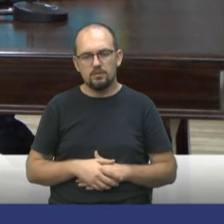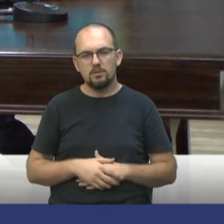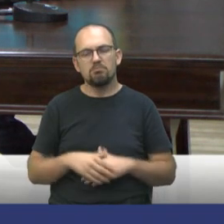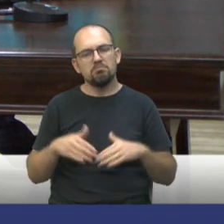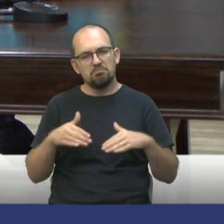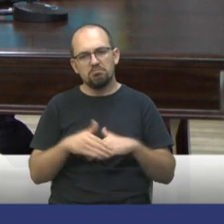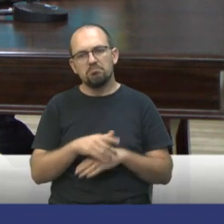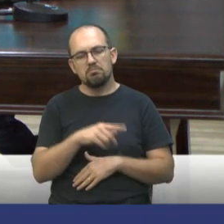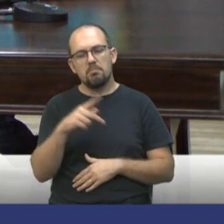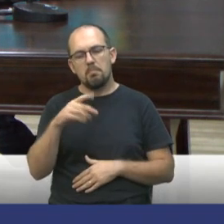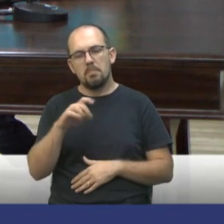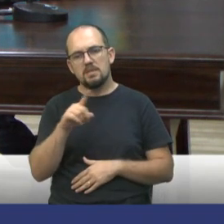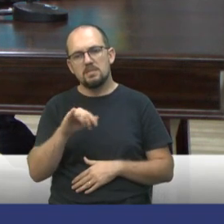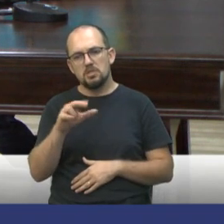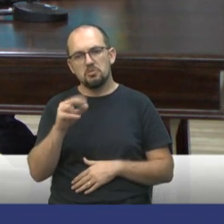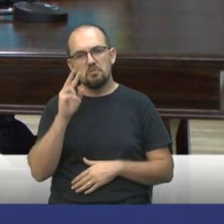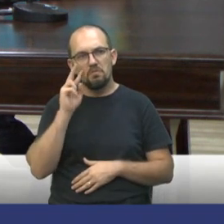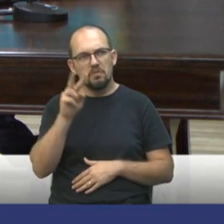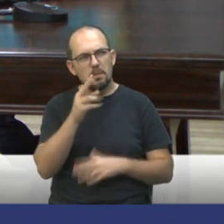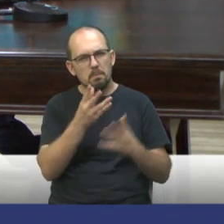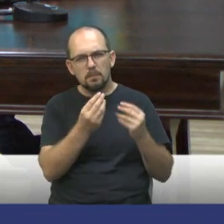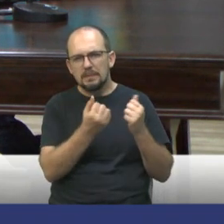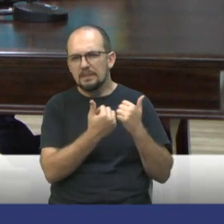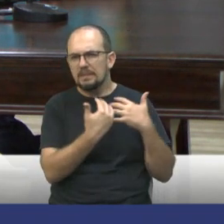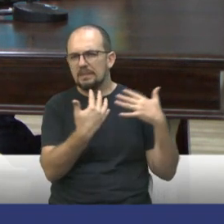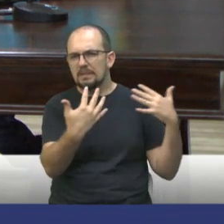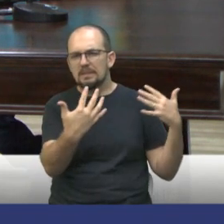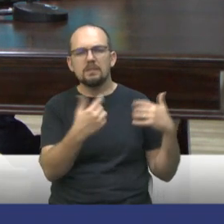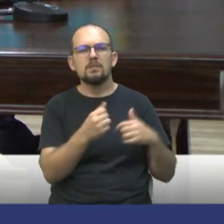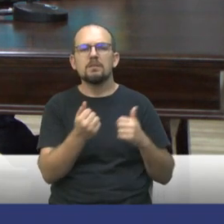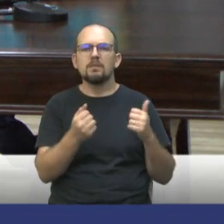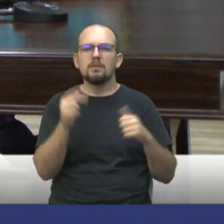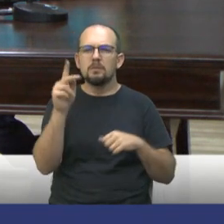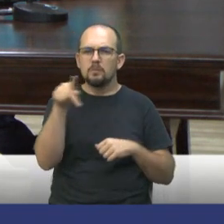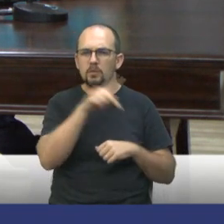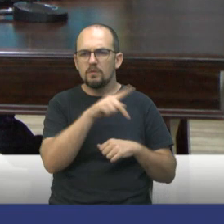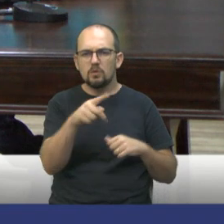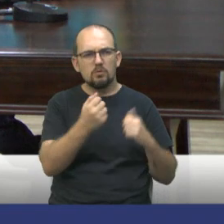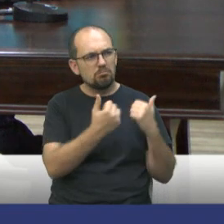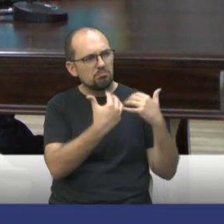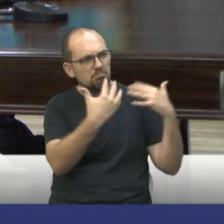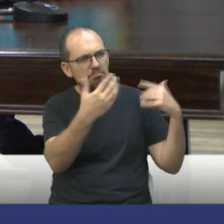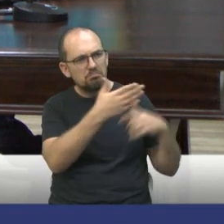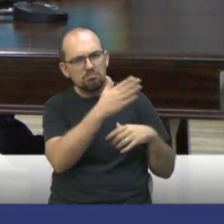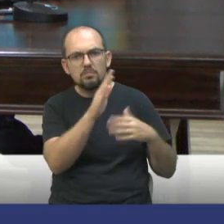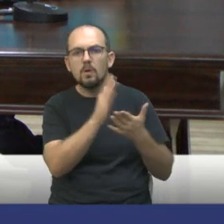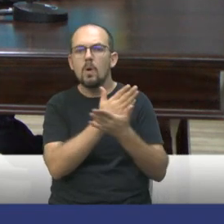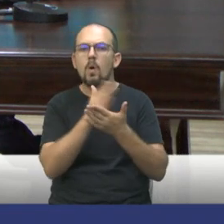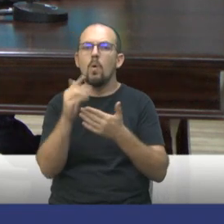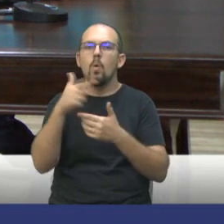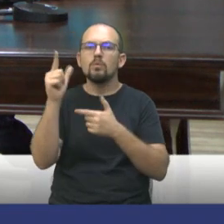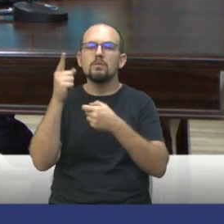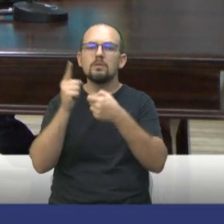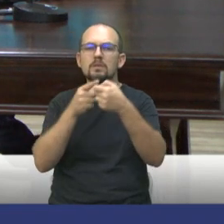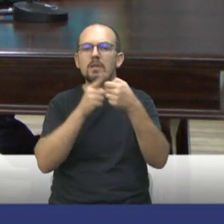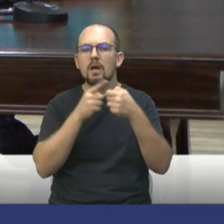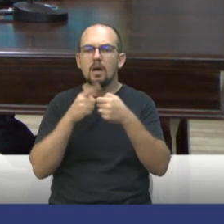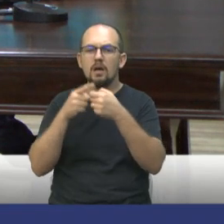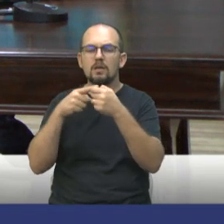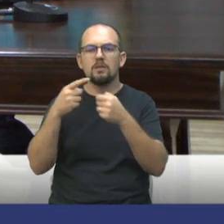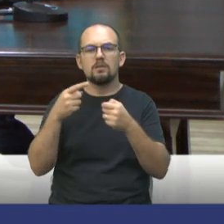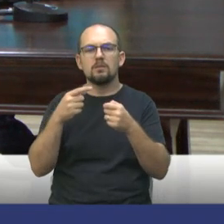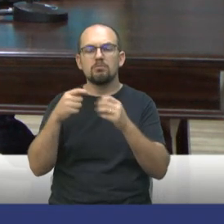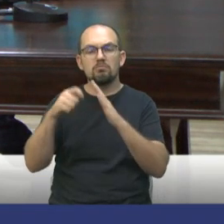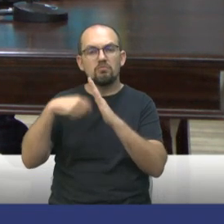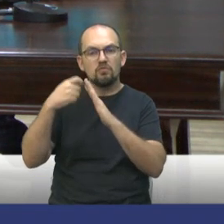reconhecimento, Pezinho, de ver todos esses mestres aqui e todos os outros de fora que fizeram e